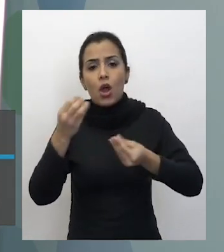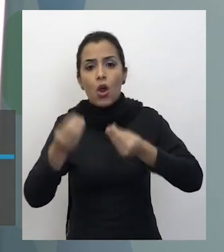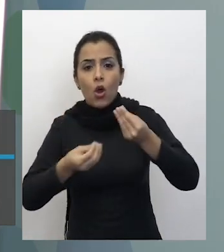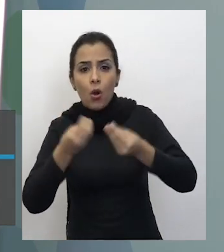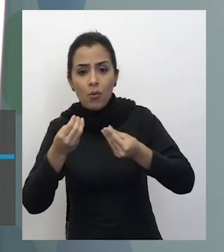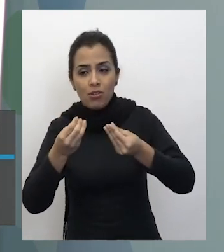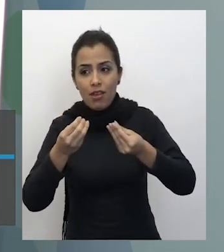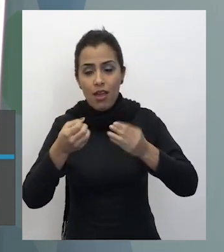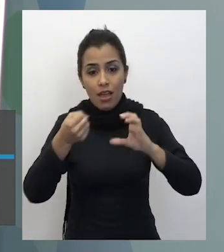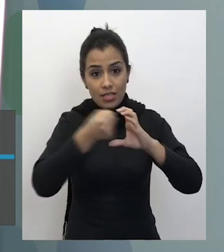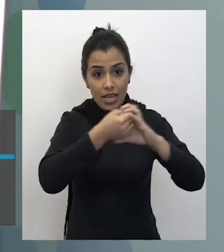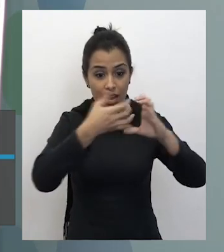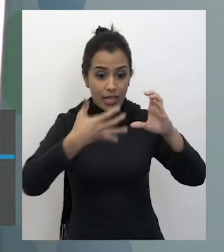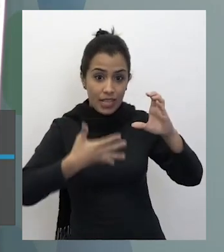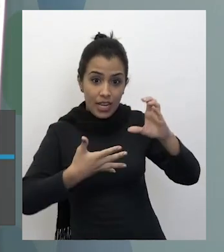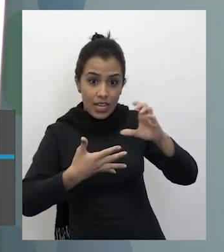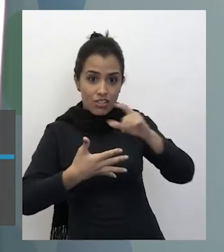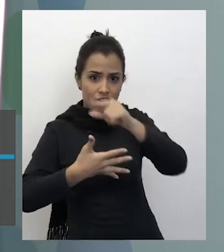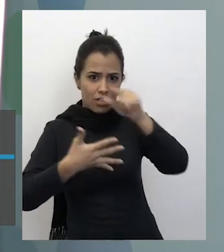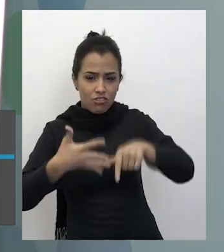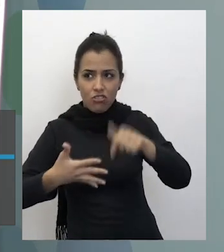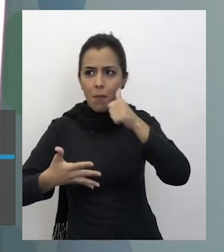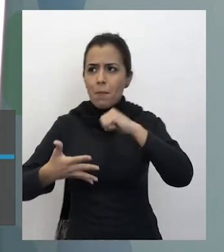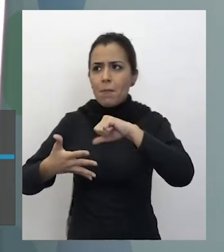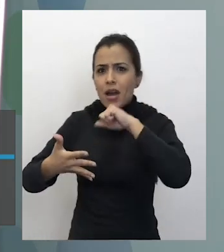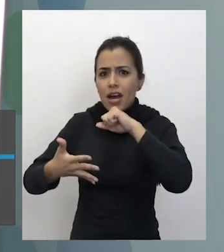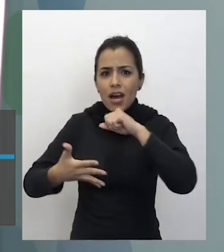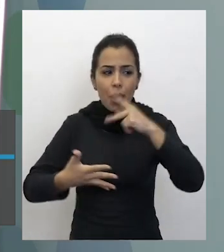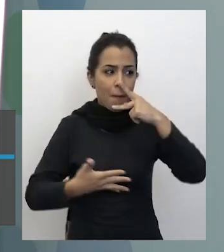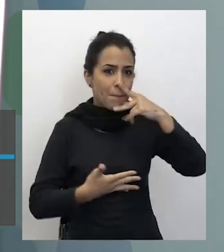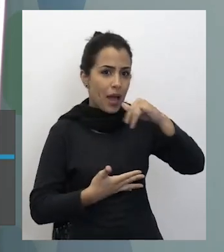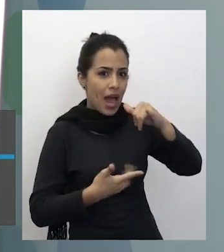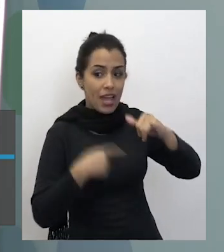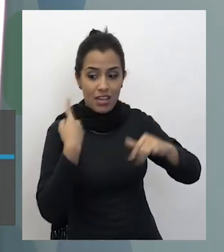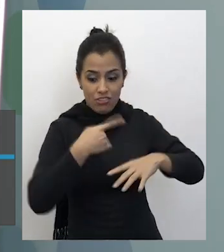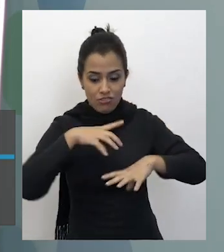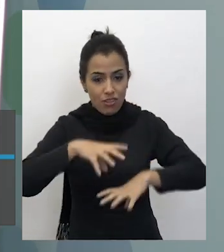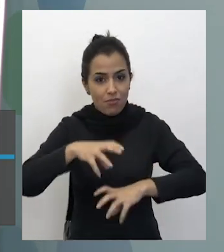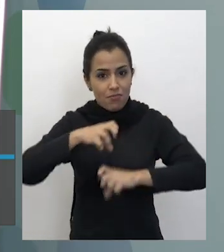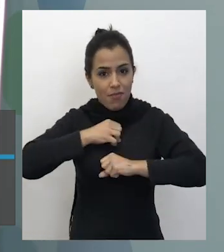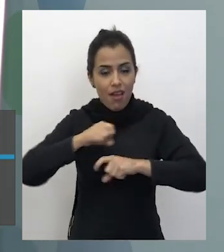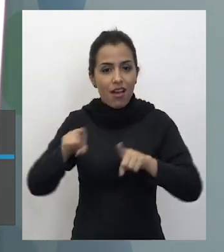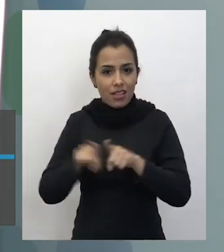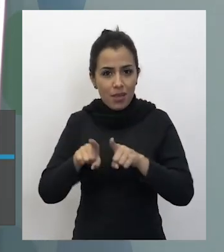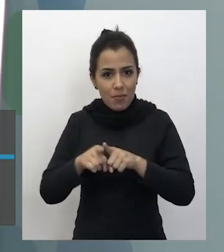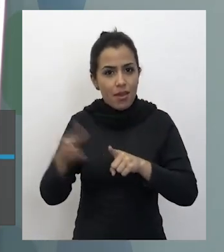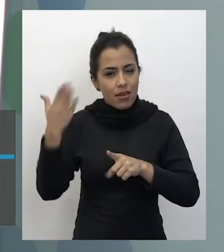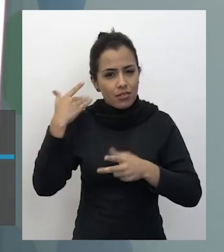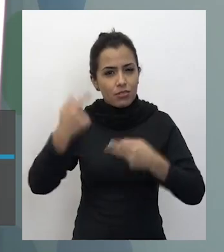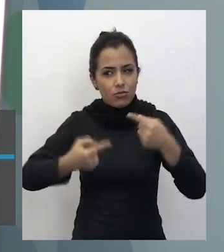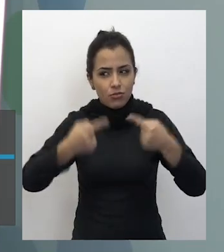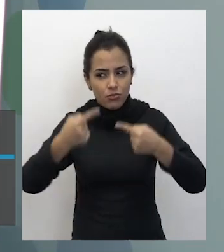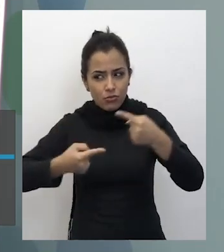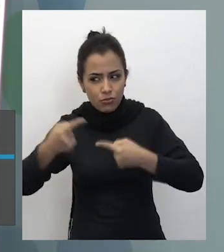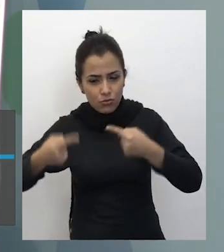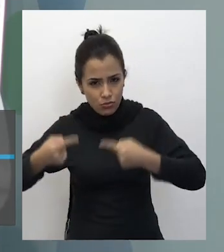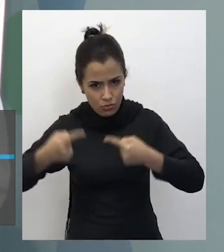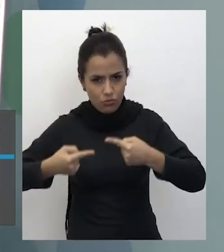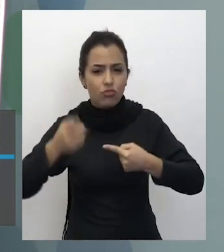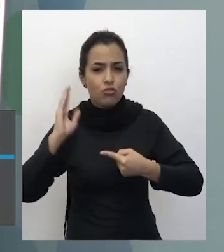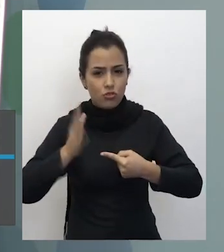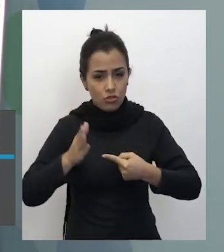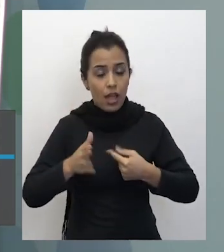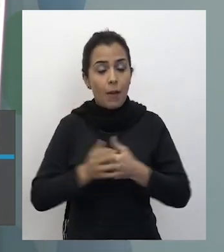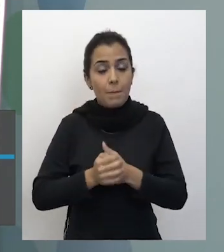das características da mãe, parte do pai, que a gente já discutiu bastante. Então, eu quero aí ver a